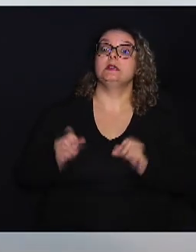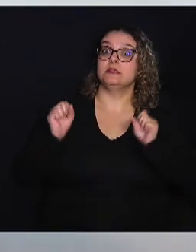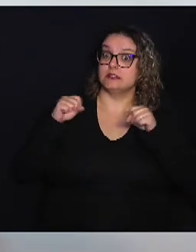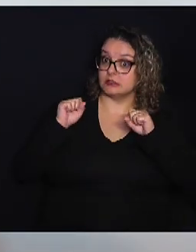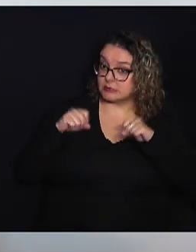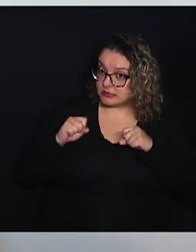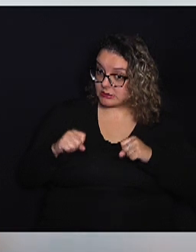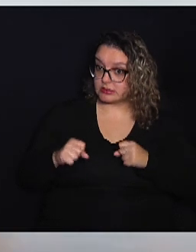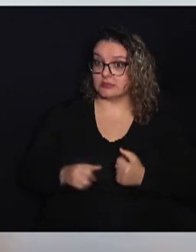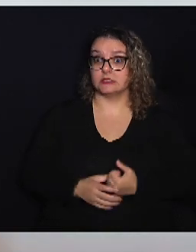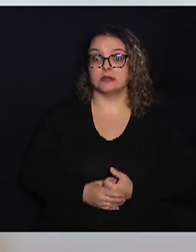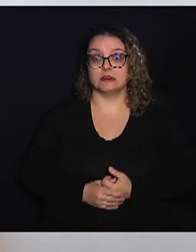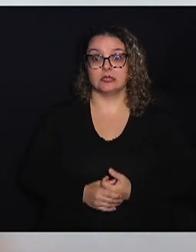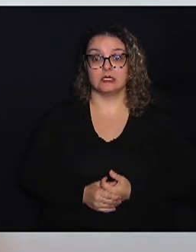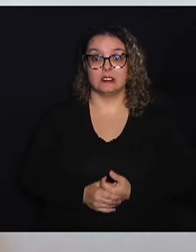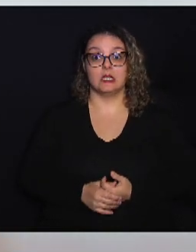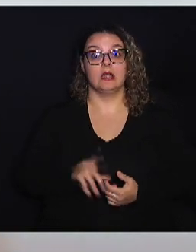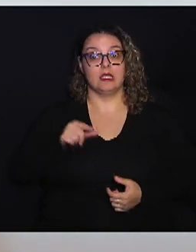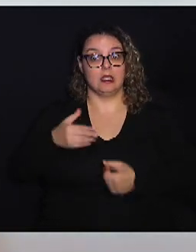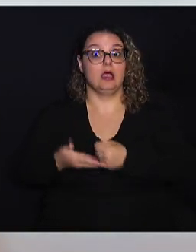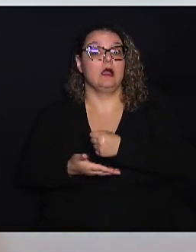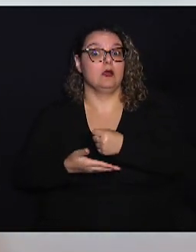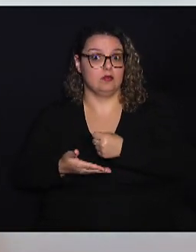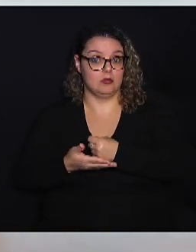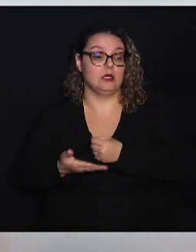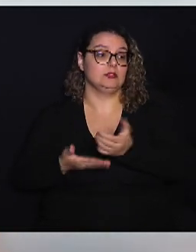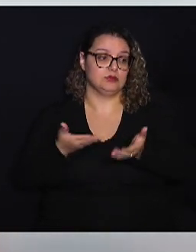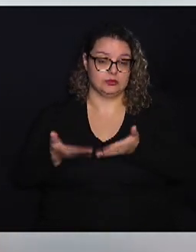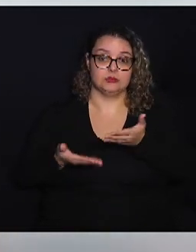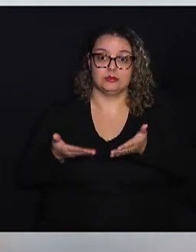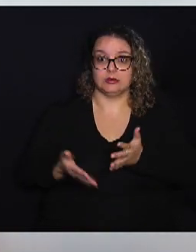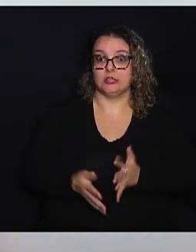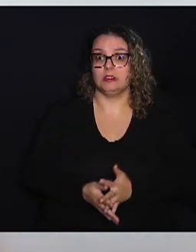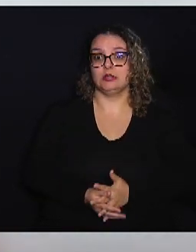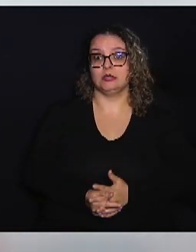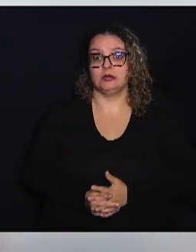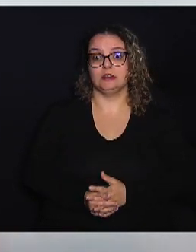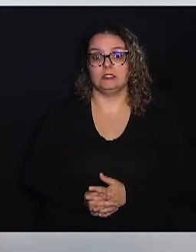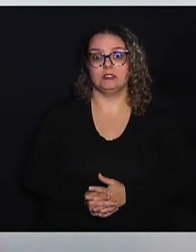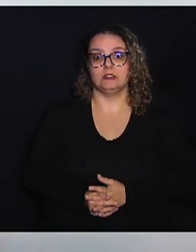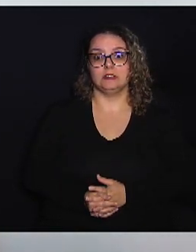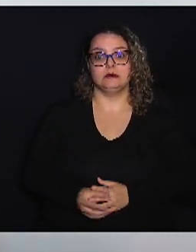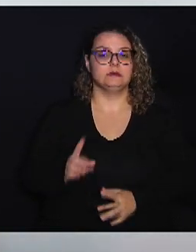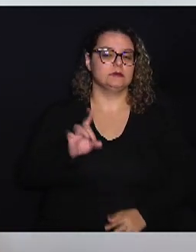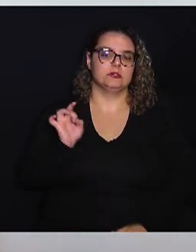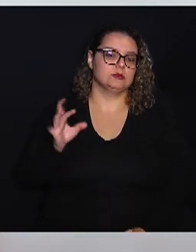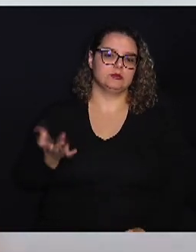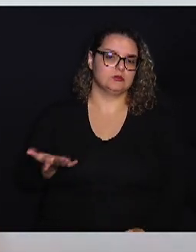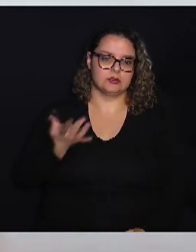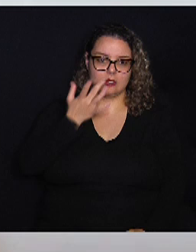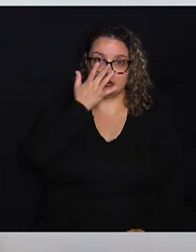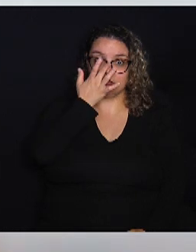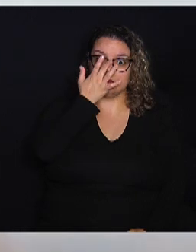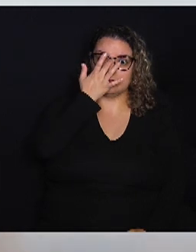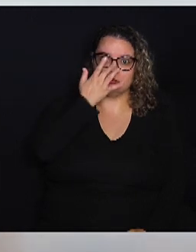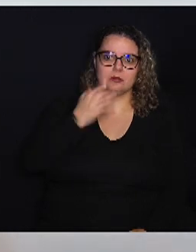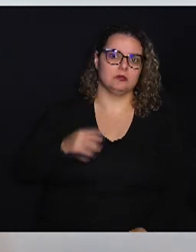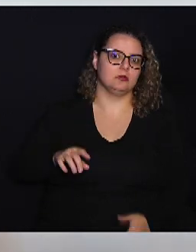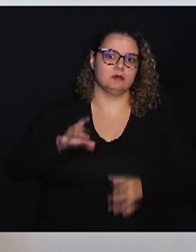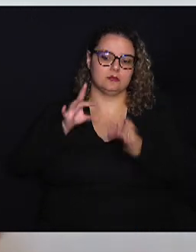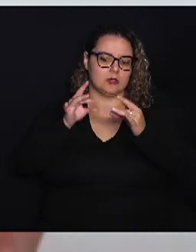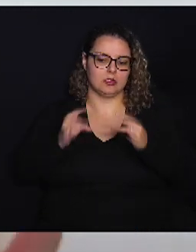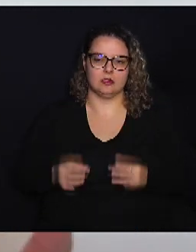Sim, aliás, essa é a base do tratamento. Não adianta você prescrever para um paciente